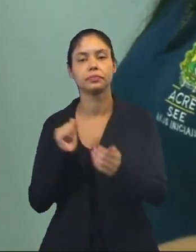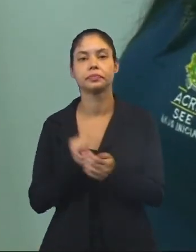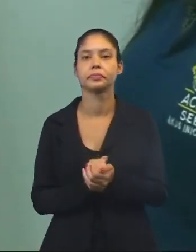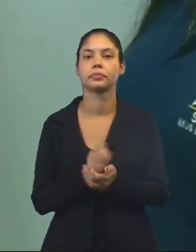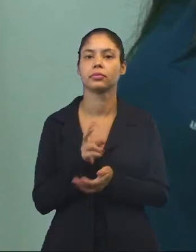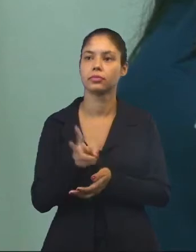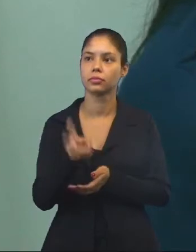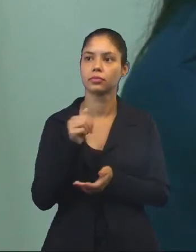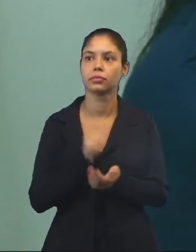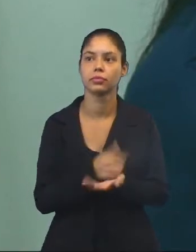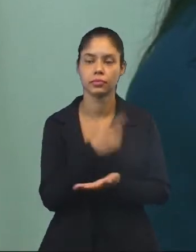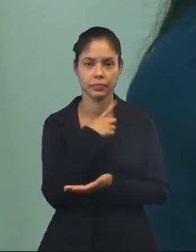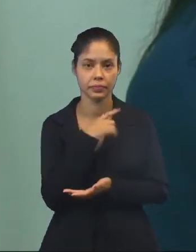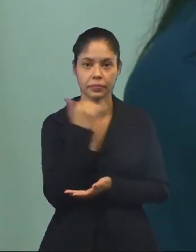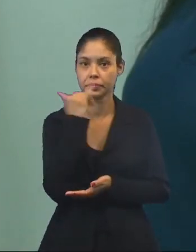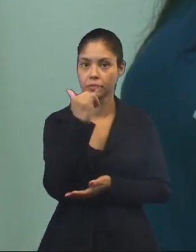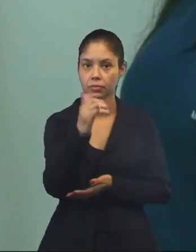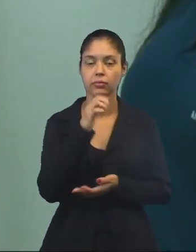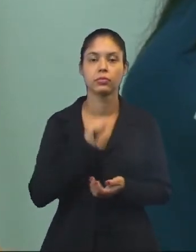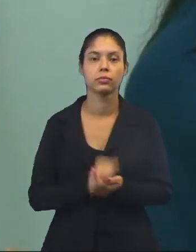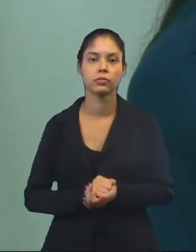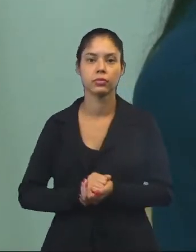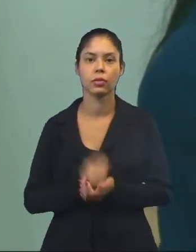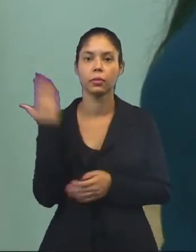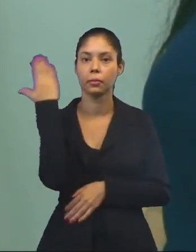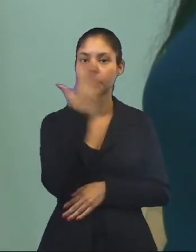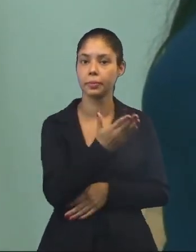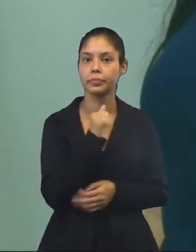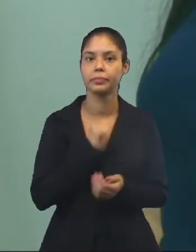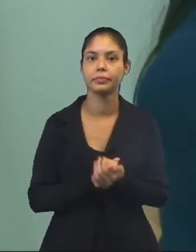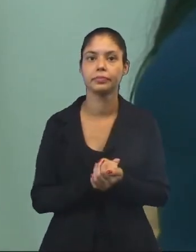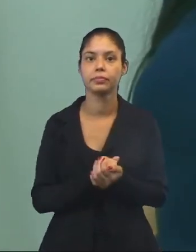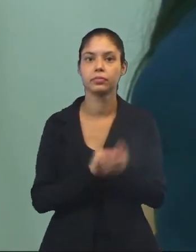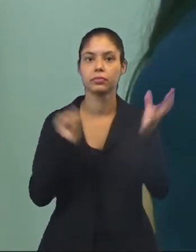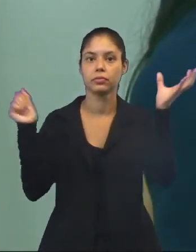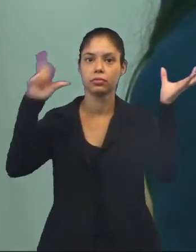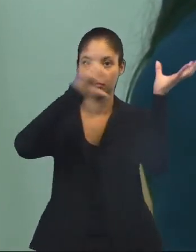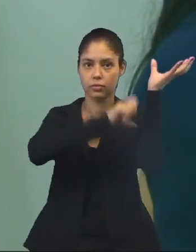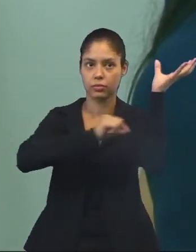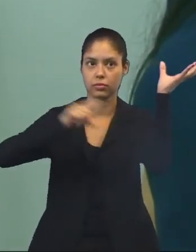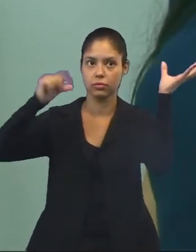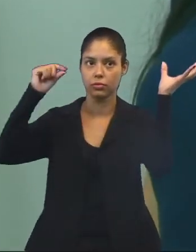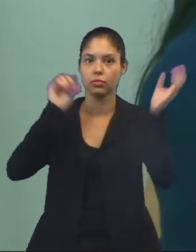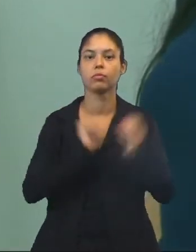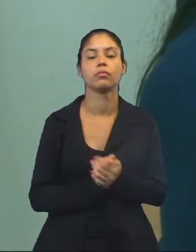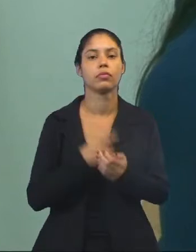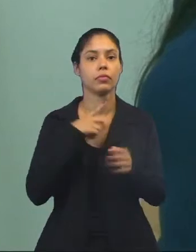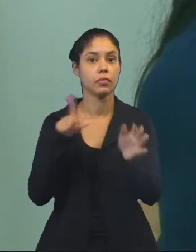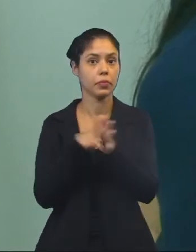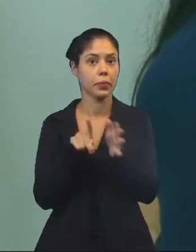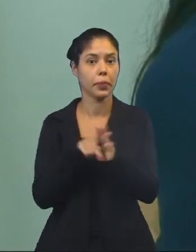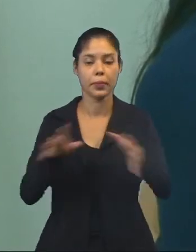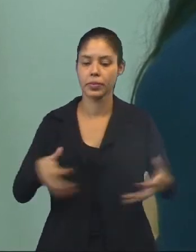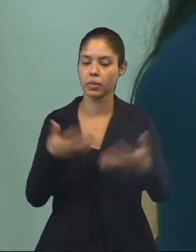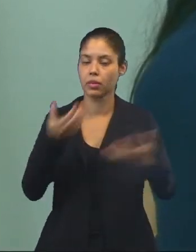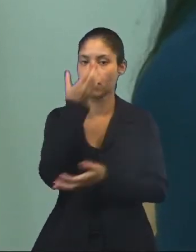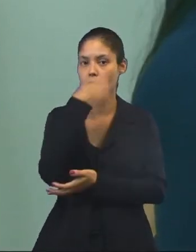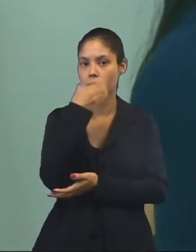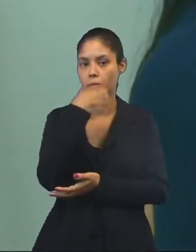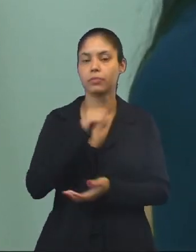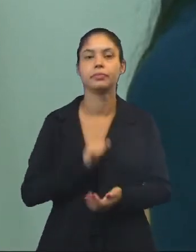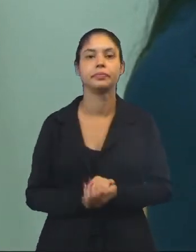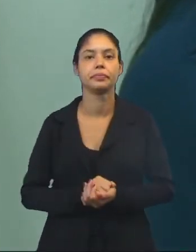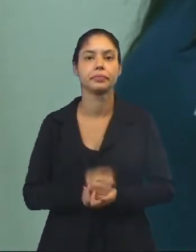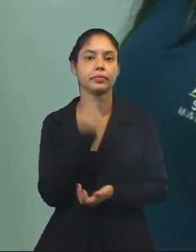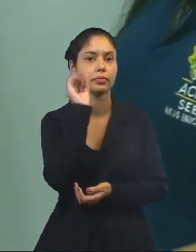ele é contínuo. A gente obtém energia diretamente através da fotossíntese, quando a gente faz uso de vegetais, verduras ou